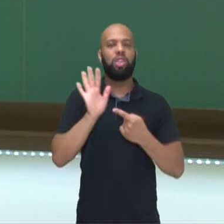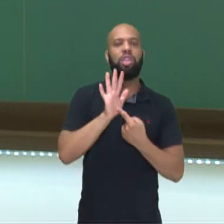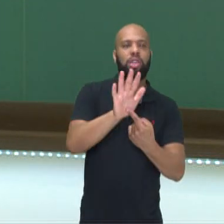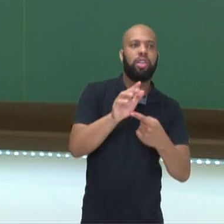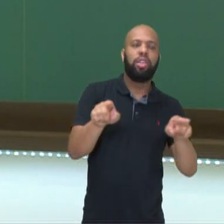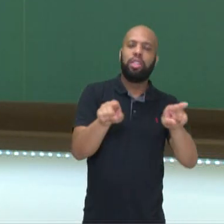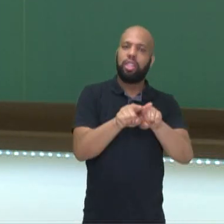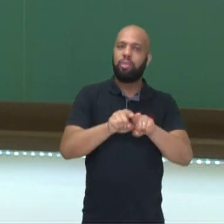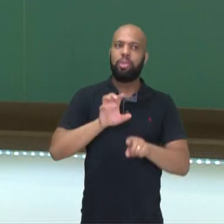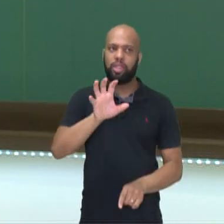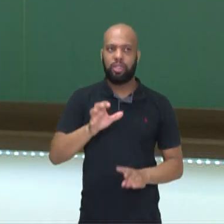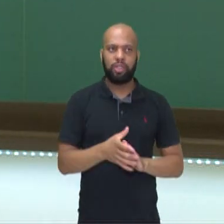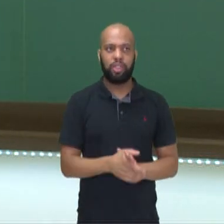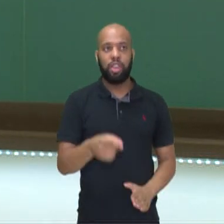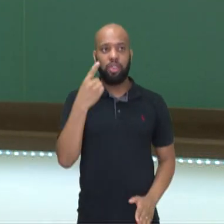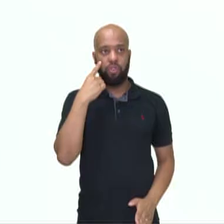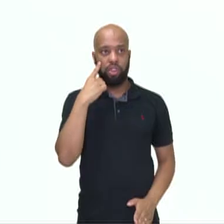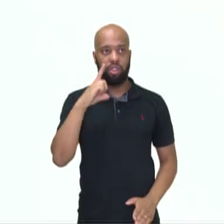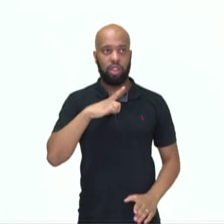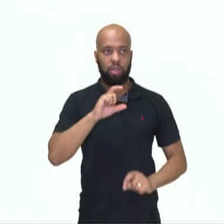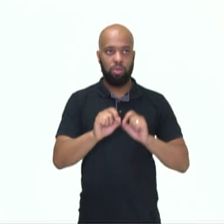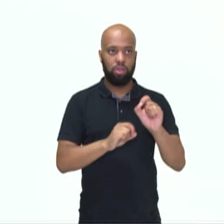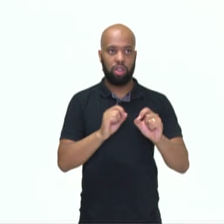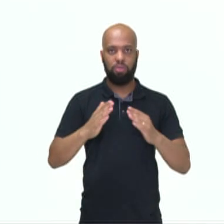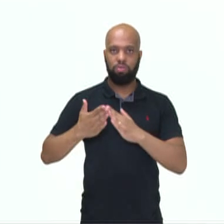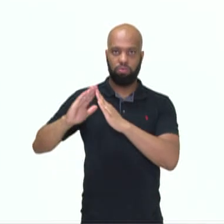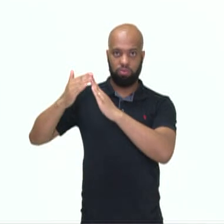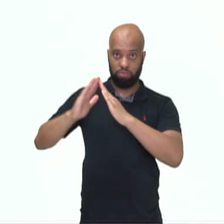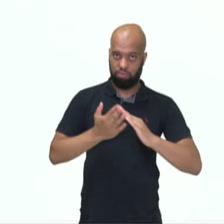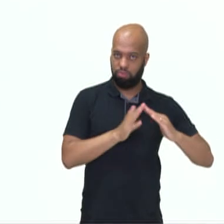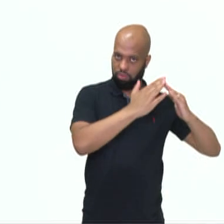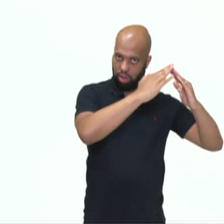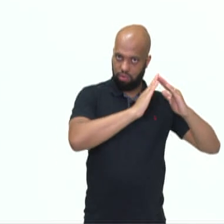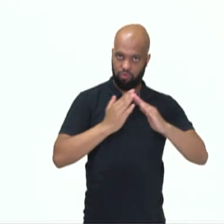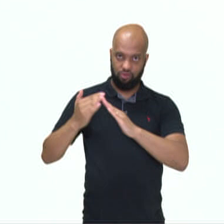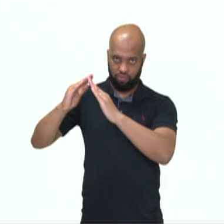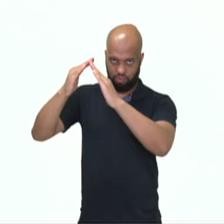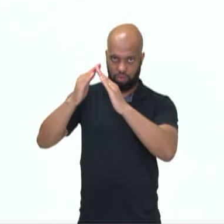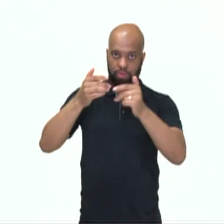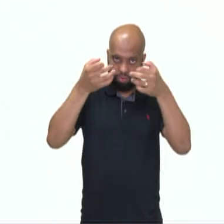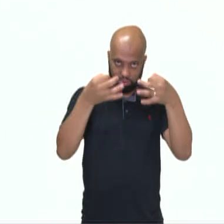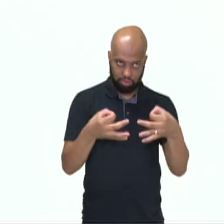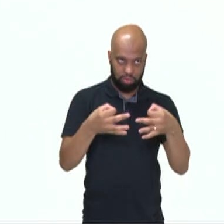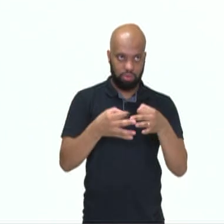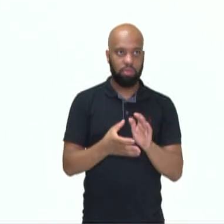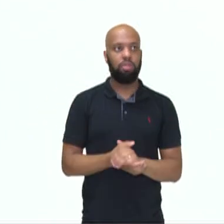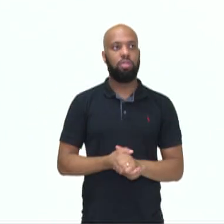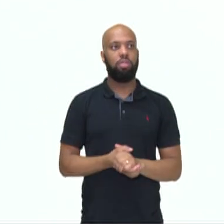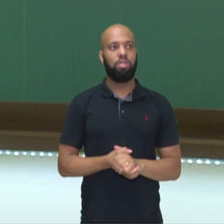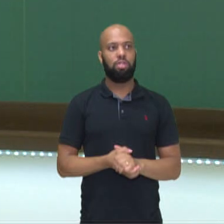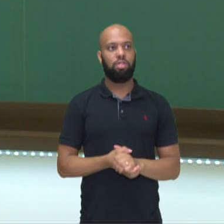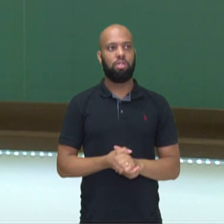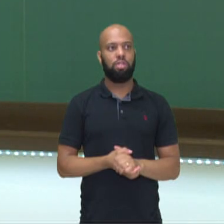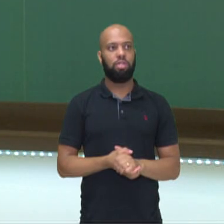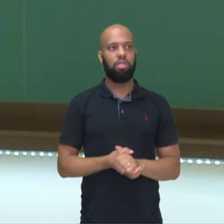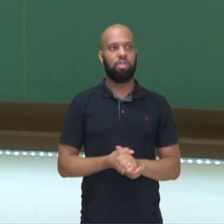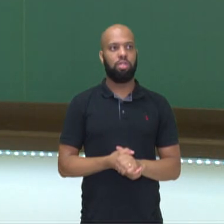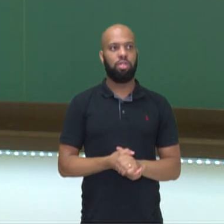para você isso. Então, aqui uma área considerada de favela, né? Que não pode mais ser dito